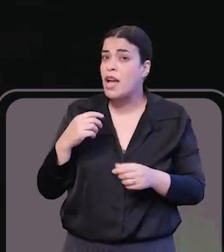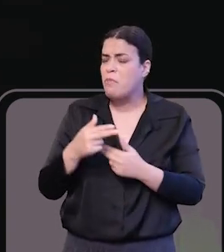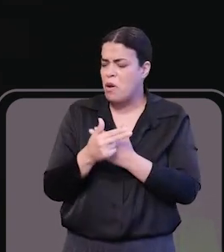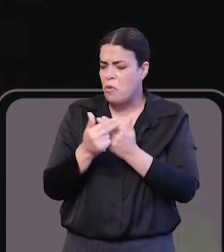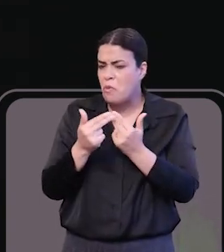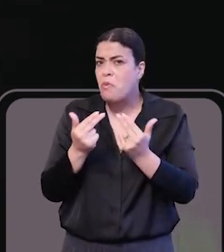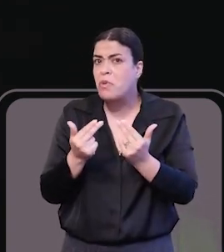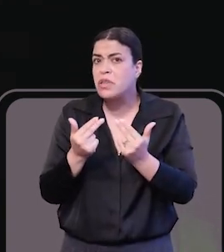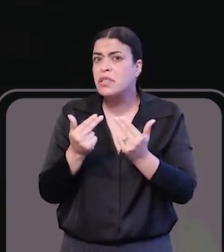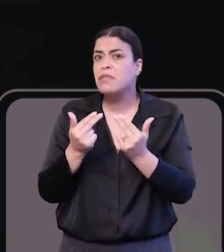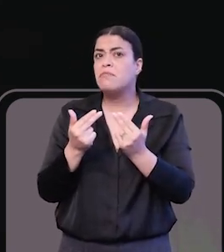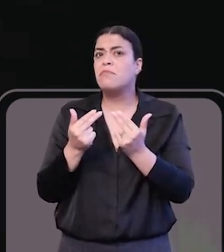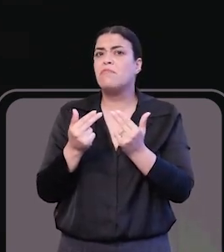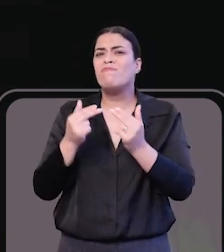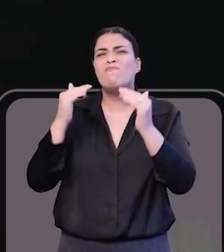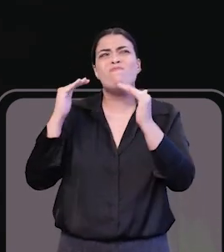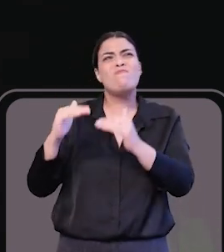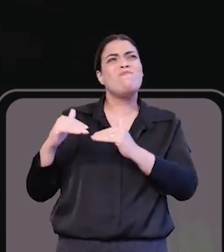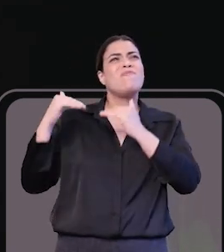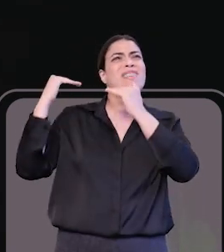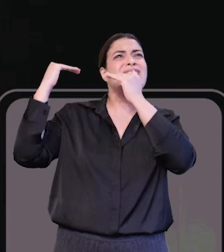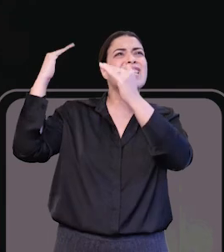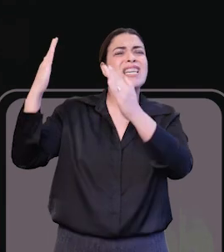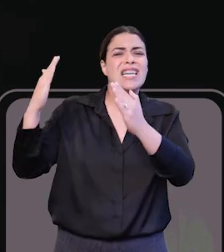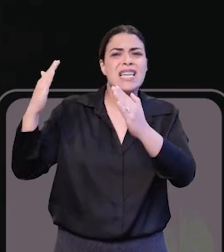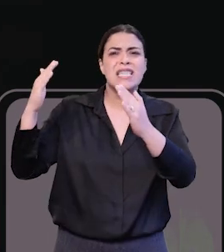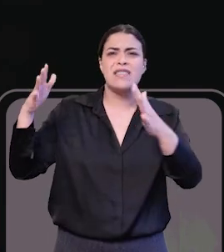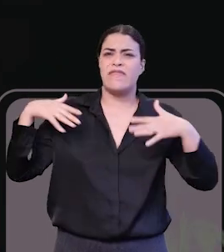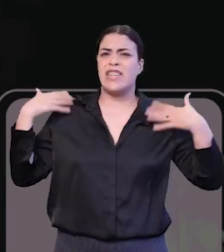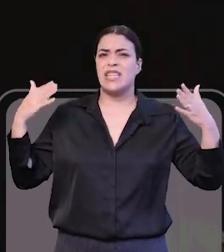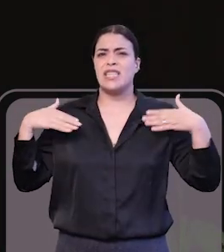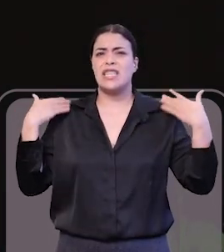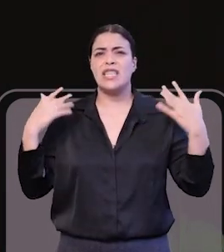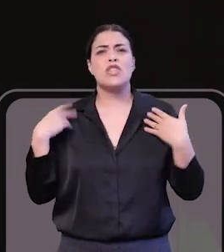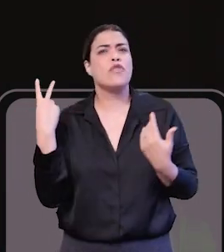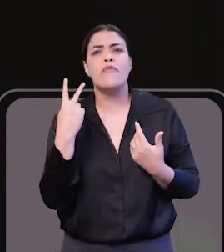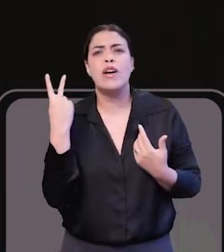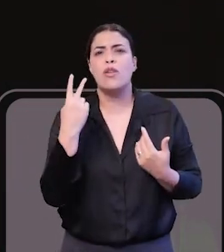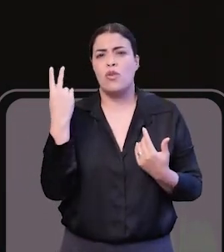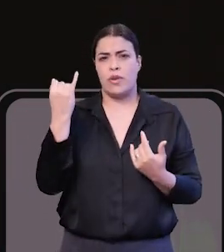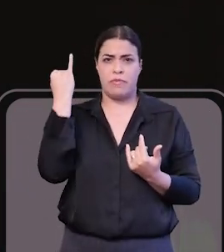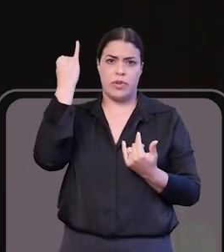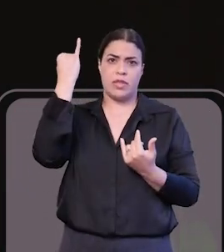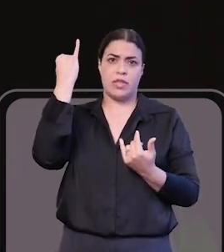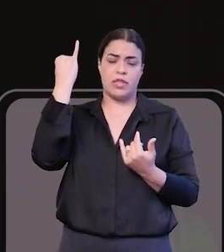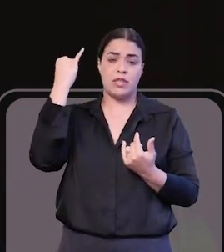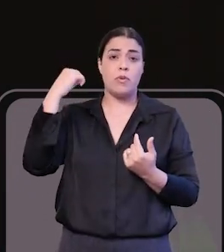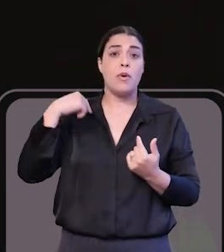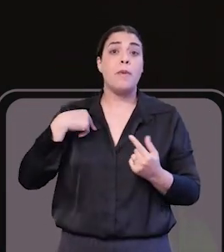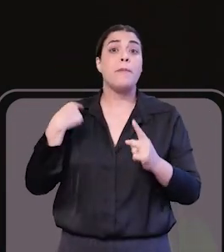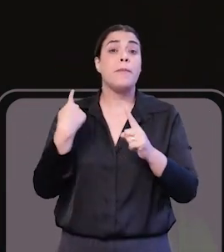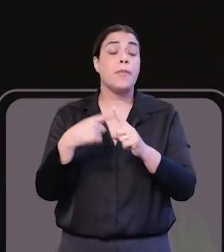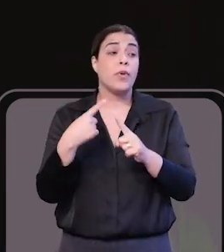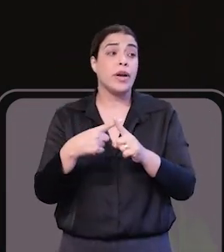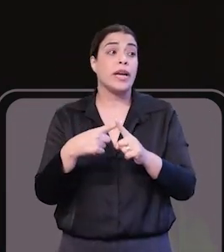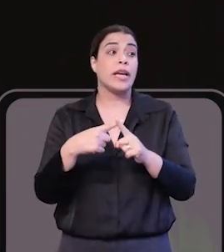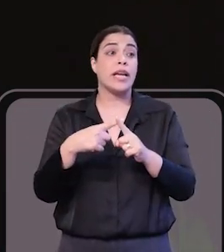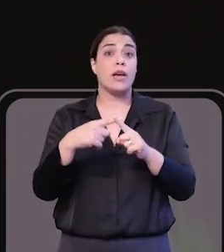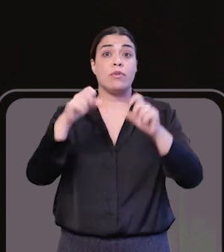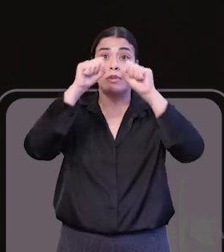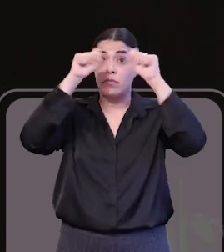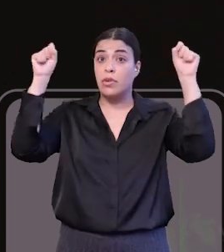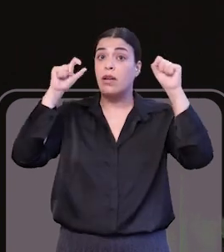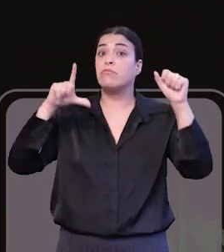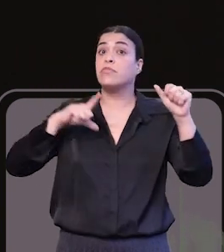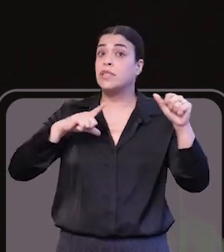é uma coisa eh de grande alegria de grande valor visto que o Tribunal de Justiça tem algumas políticas públicas de